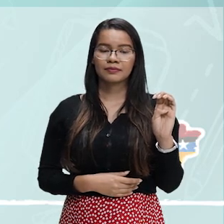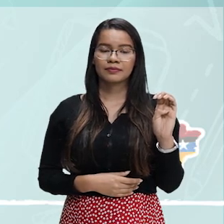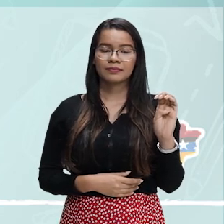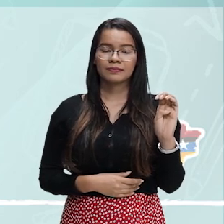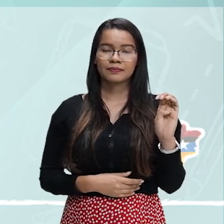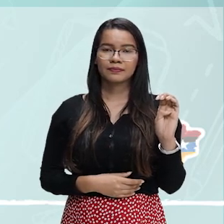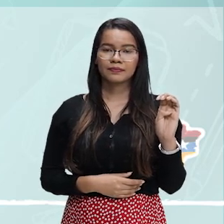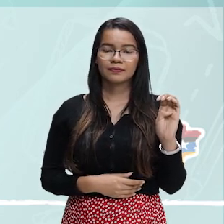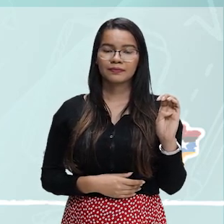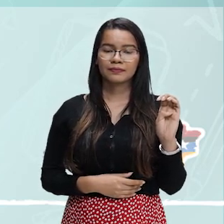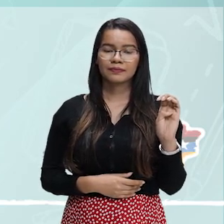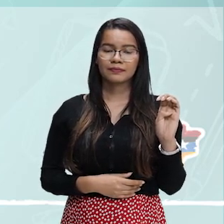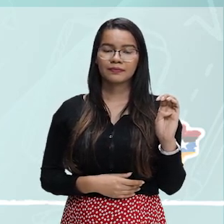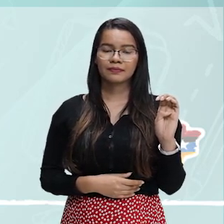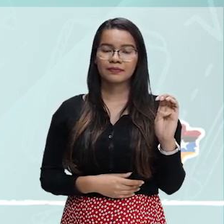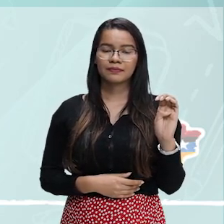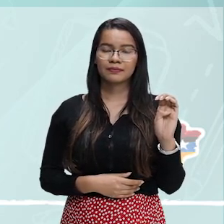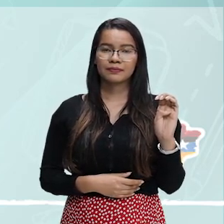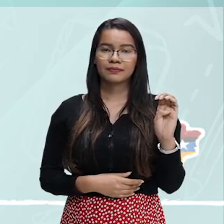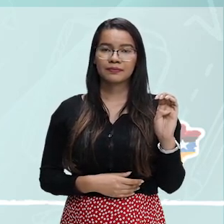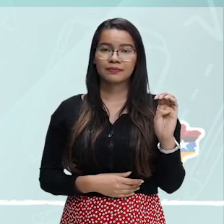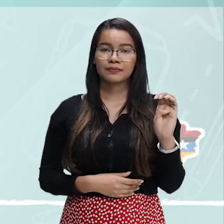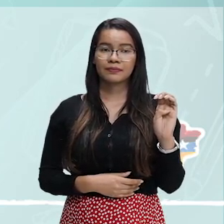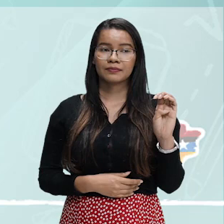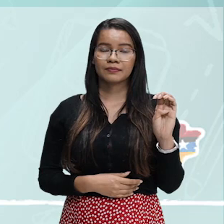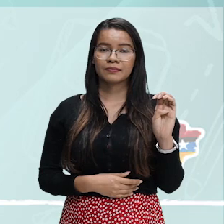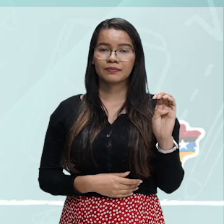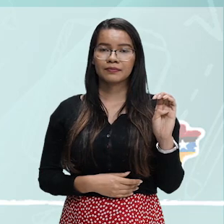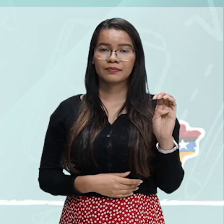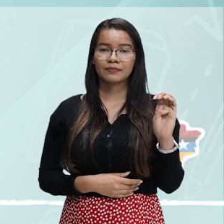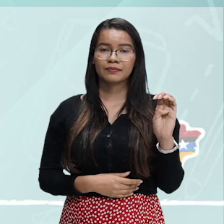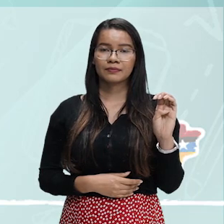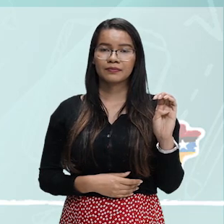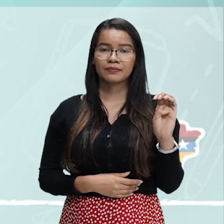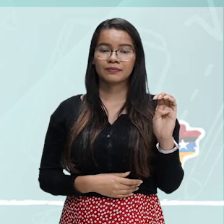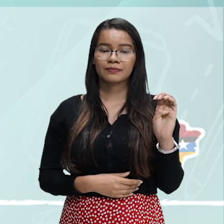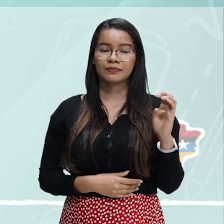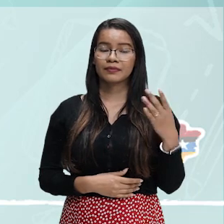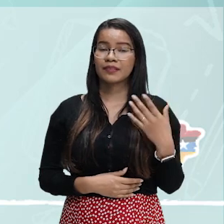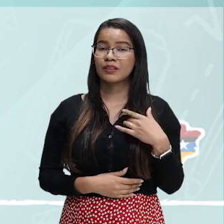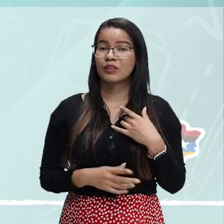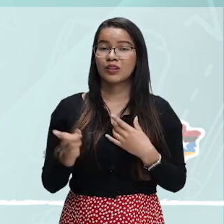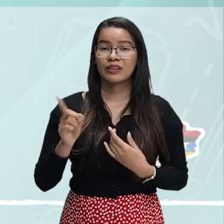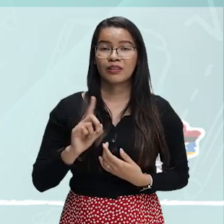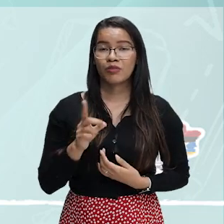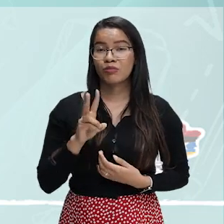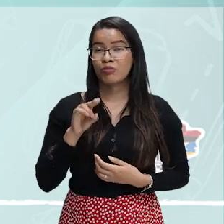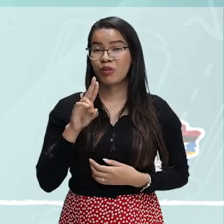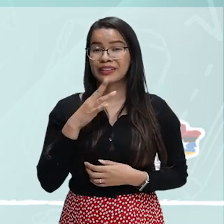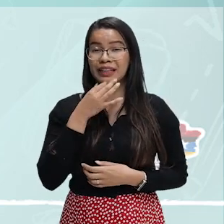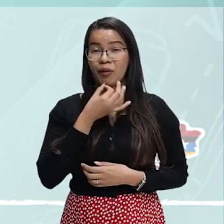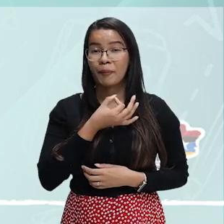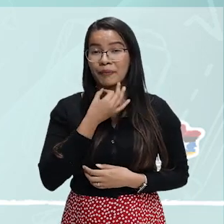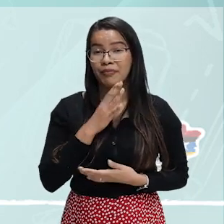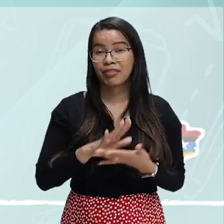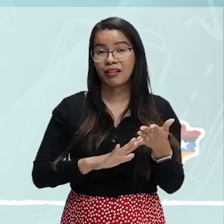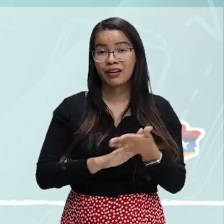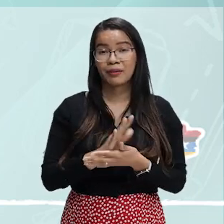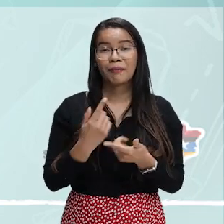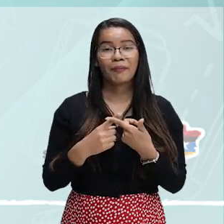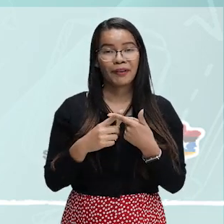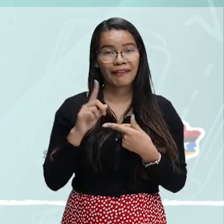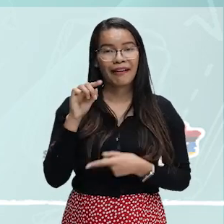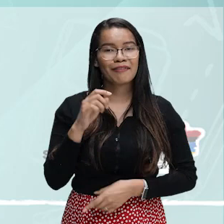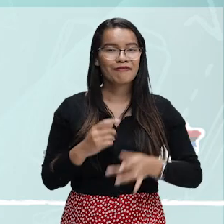metafísica, buscando explicação nas coisas práticas e presentes da vida do homem. Gente, eu não vou nem contestar nada, né? Tá muito